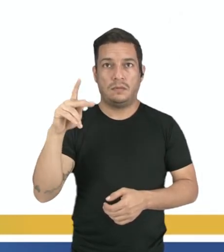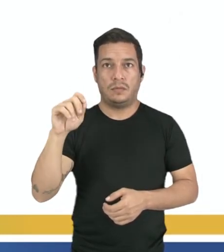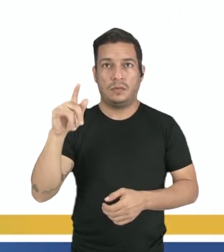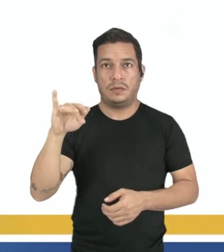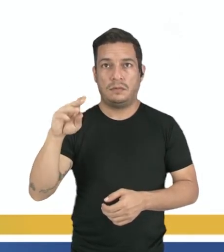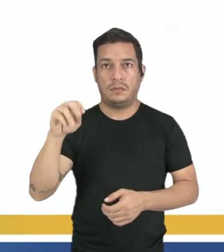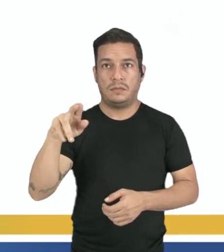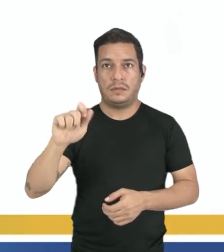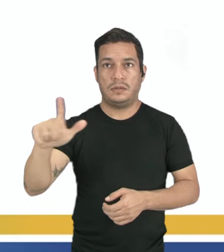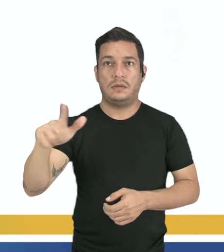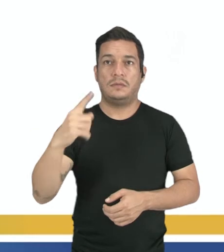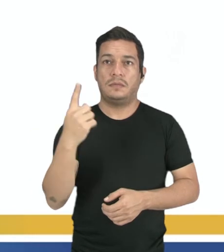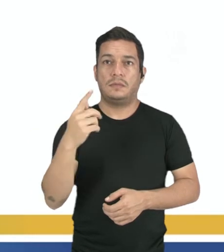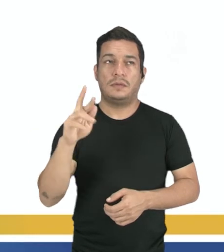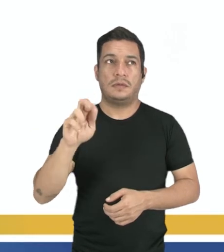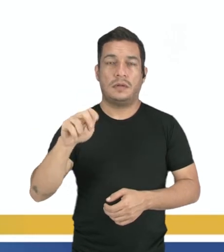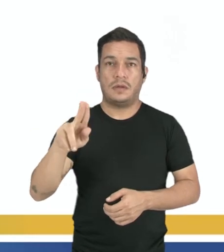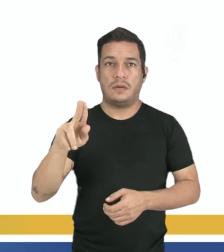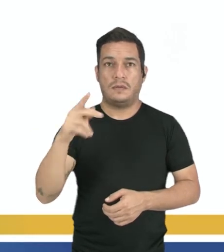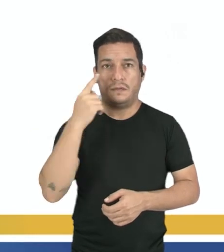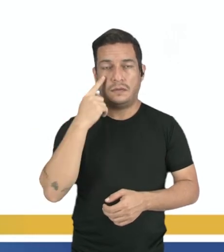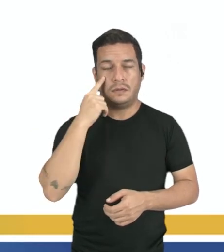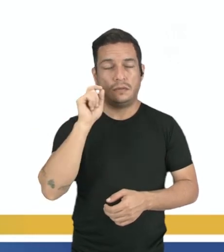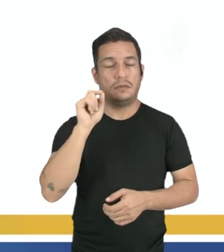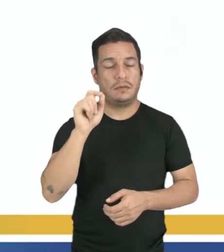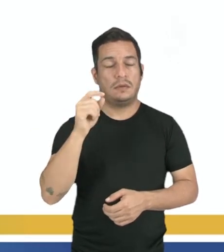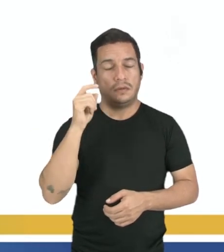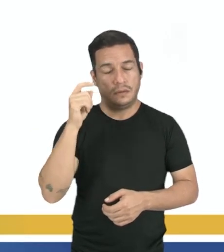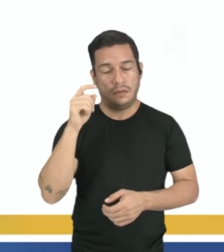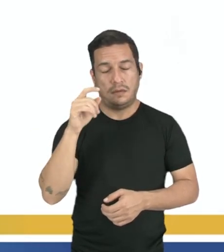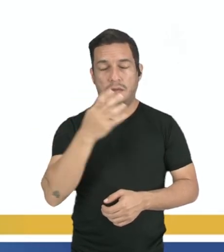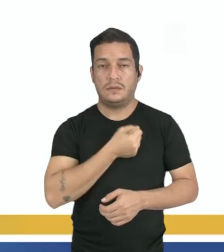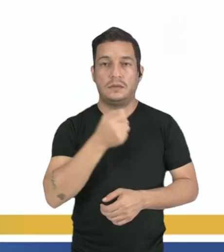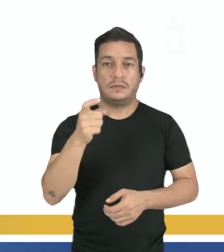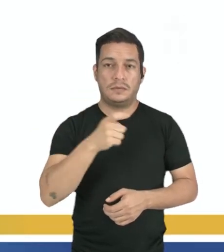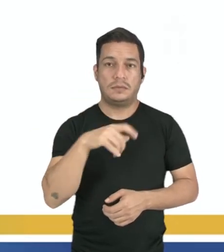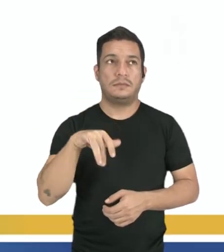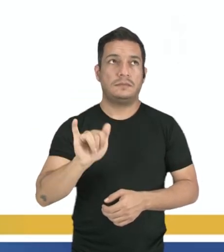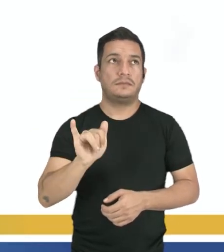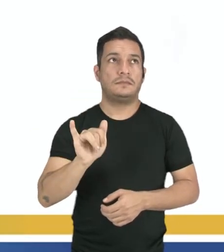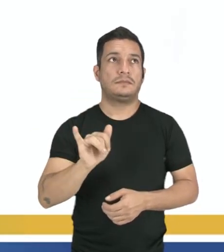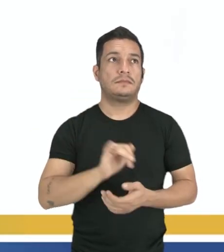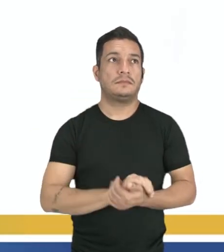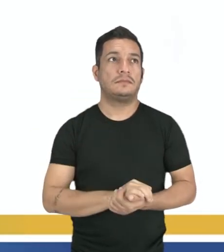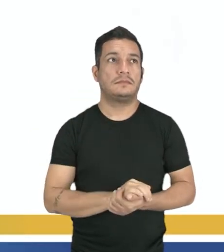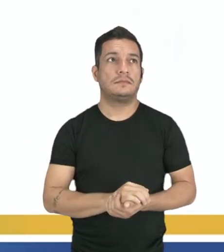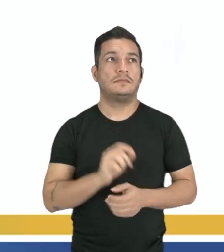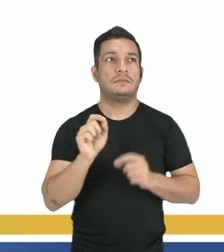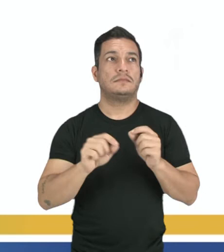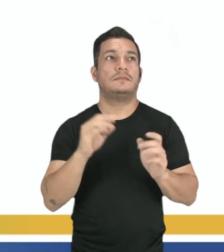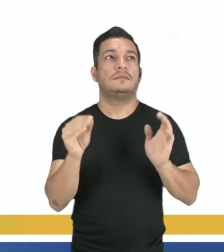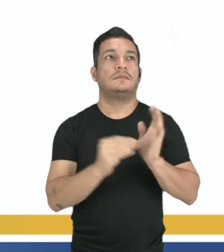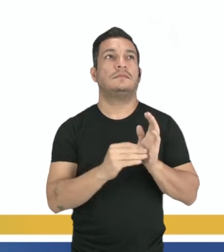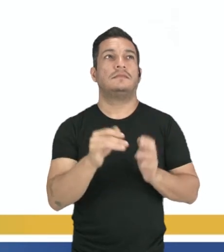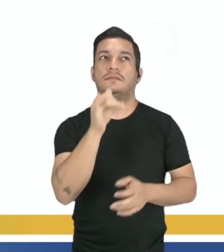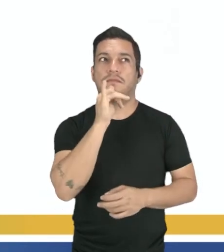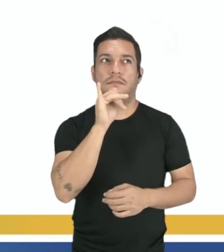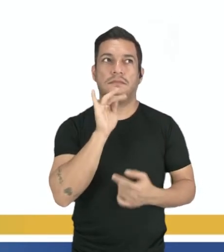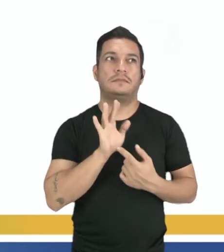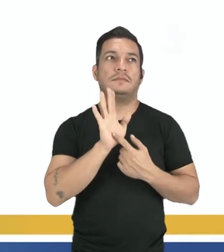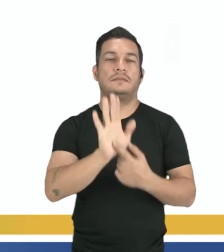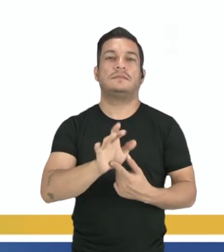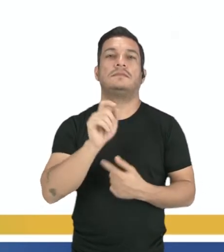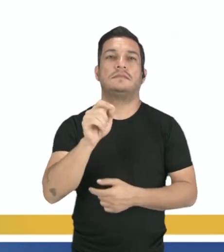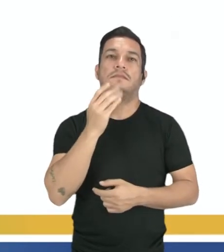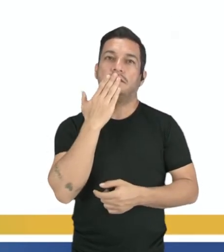pode-se pensar quando a gente pensa em valores para x e para y, né? Então, coloquei aqui um exemplozinho para vocês